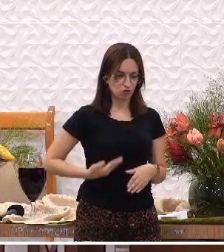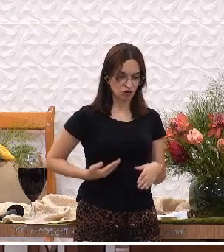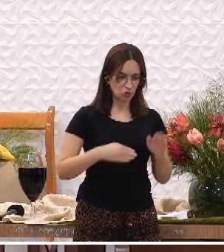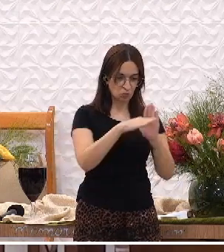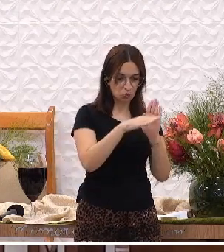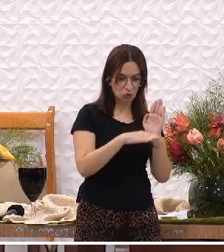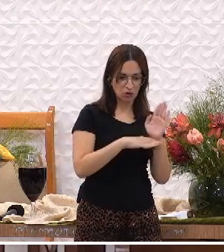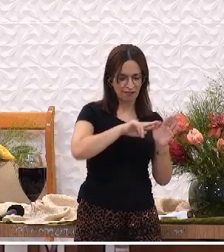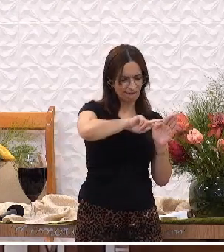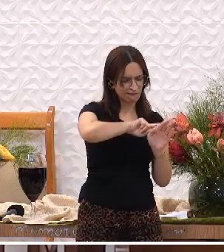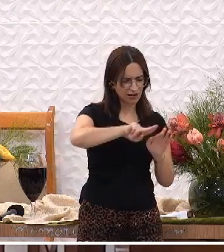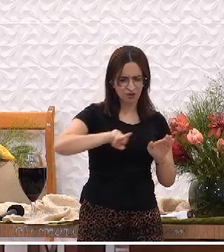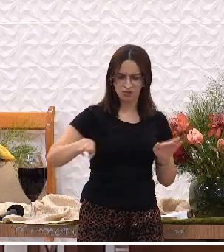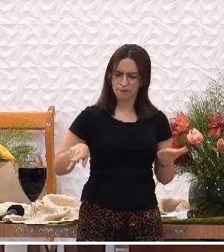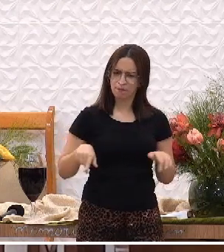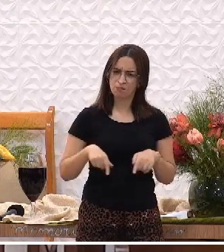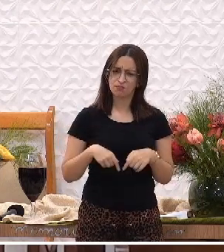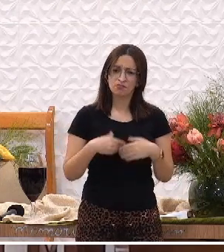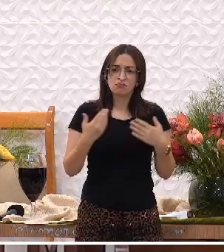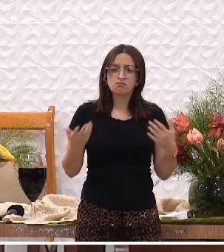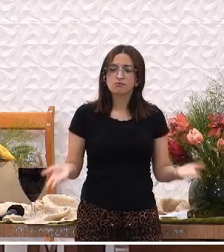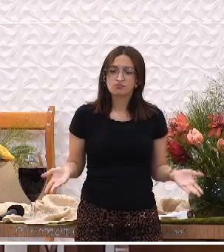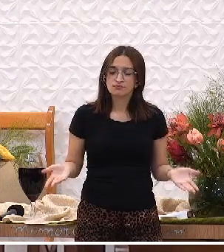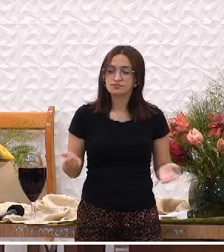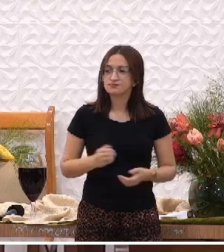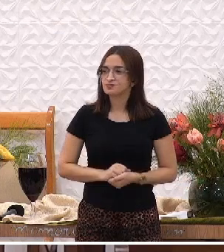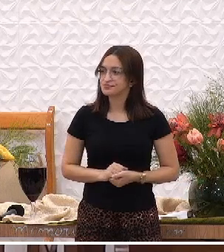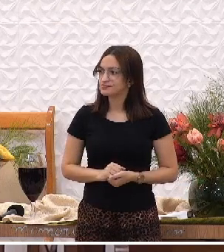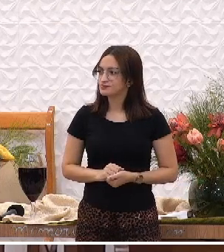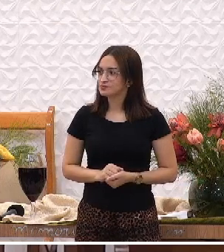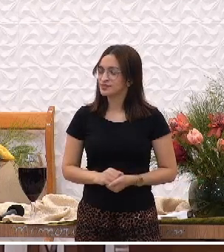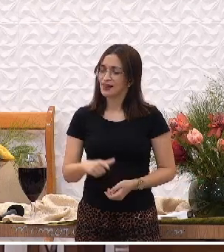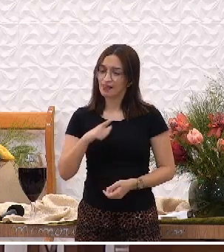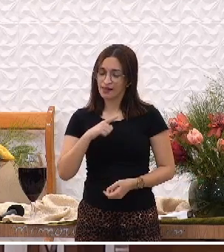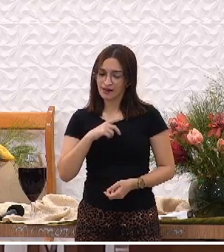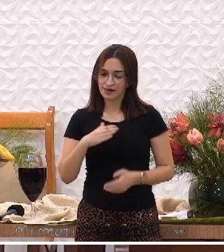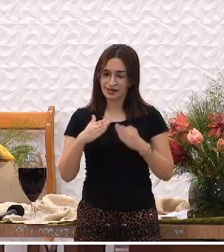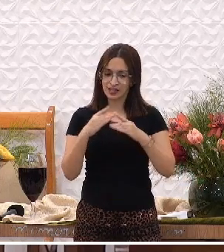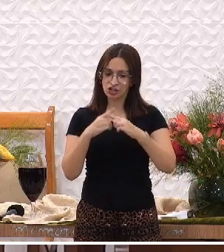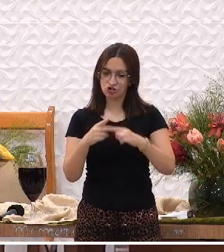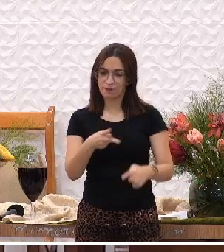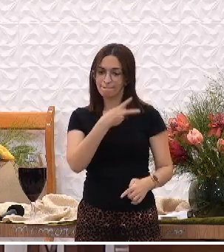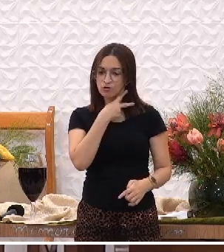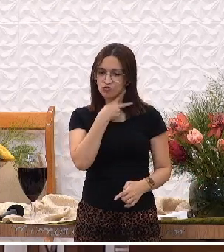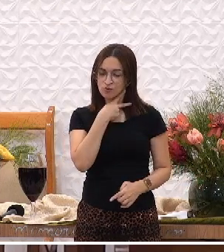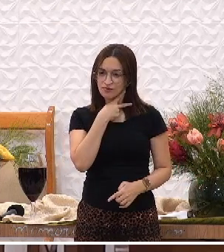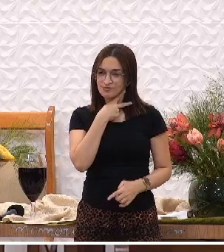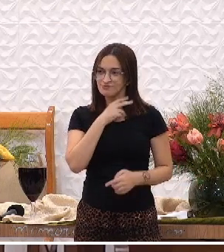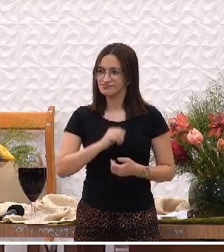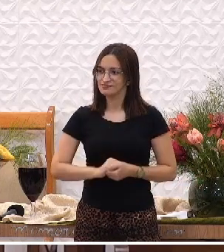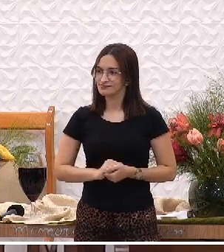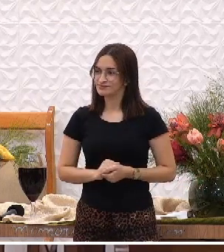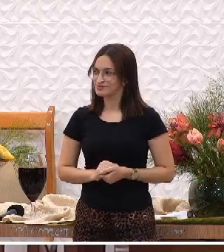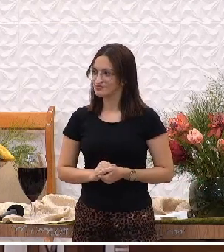Existem algumas igrejas que confessam basicamente tudo, né, que a igreja presbiteriana confessa, inclusive os símbolos de fé, né, as confissões de Westminster.